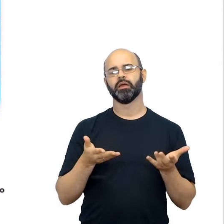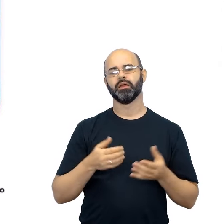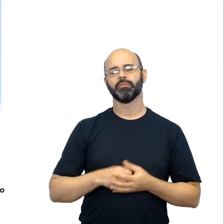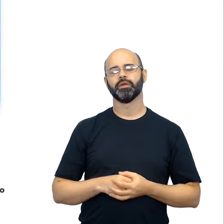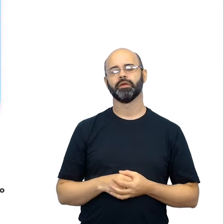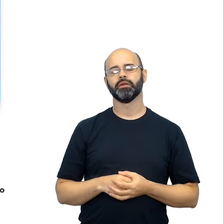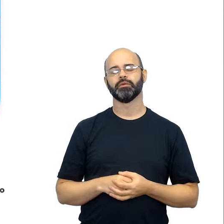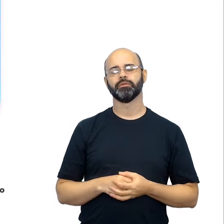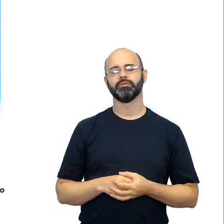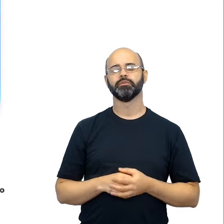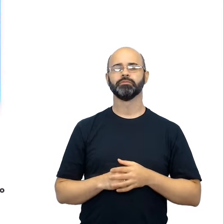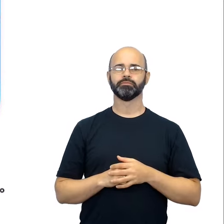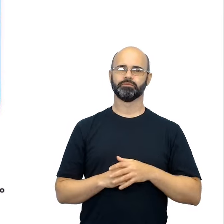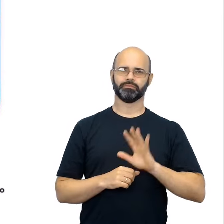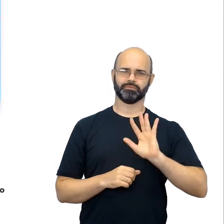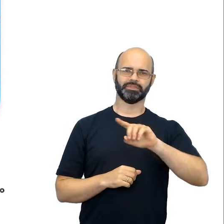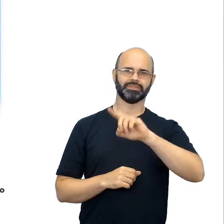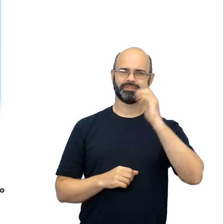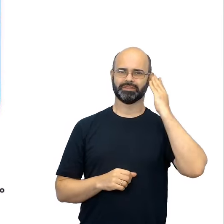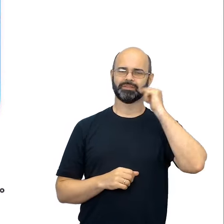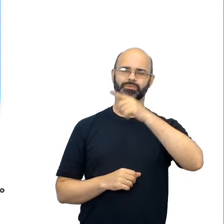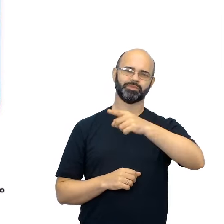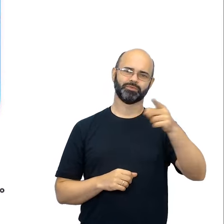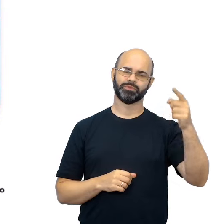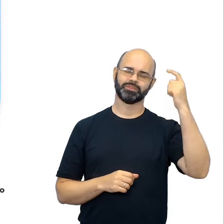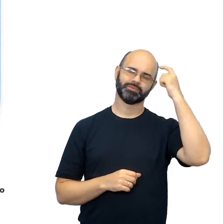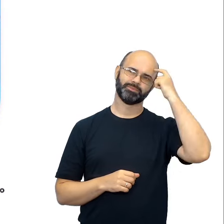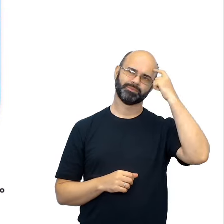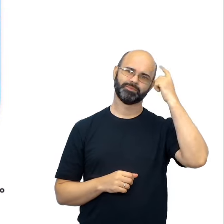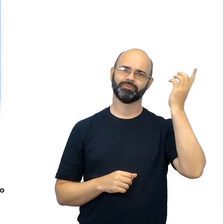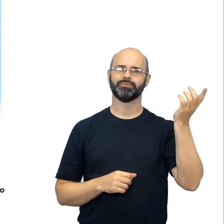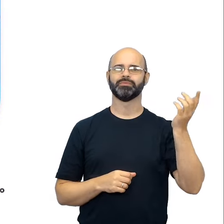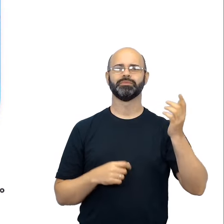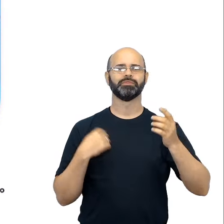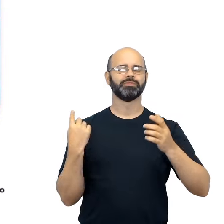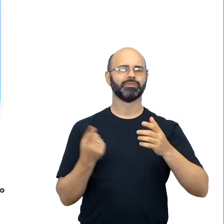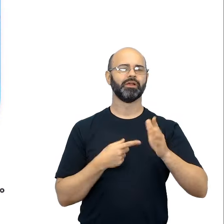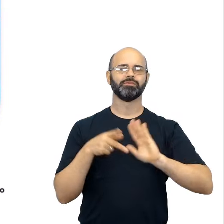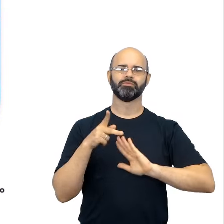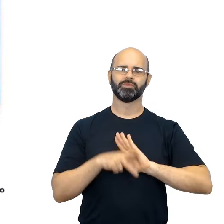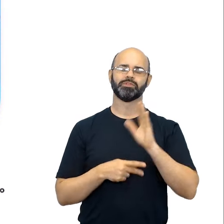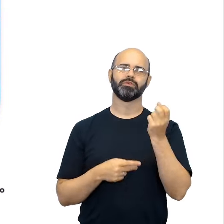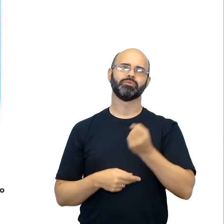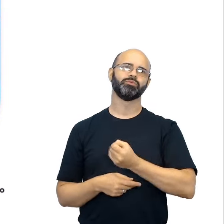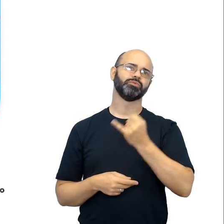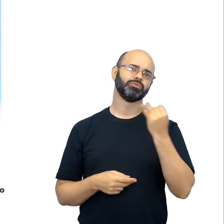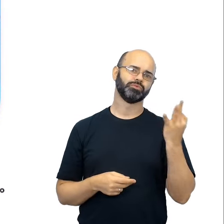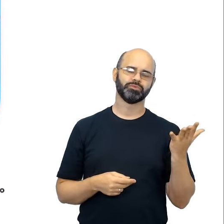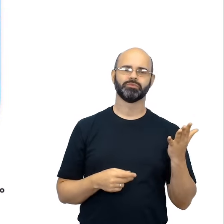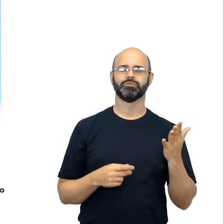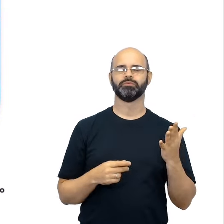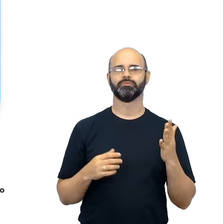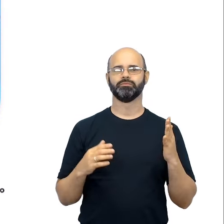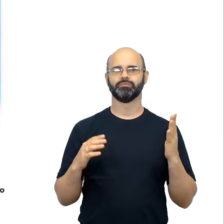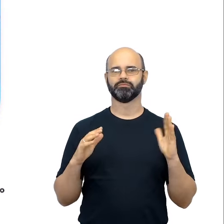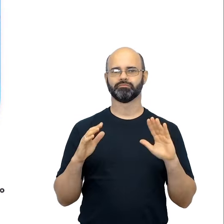eu sei que vocês estão aí do outro lado, né, pensando, fizemos vários projetos, minha escola